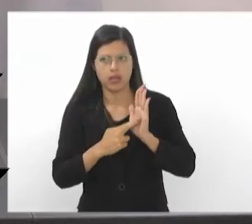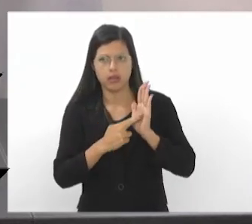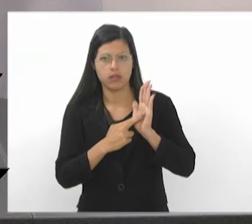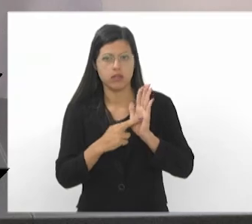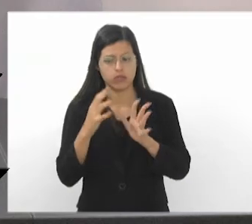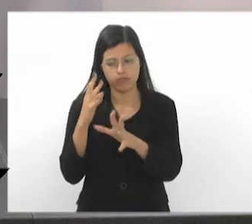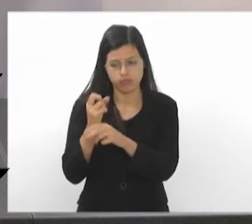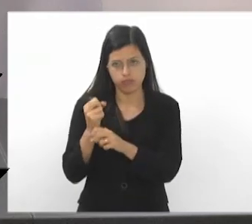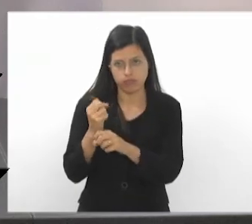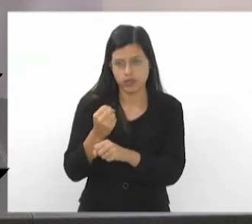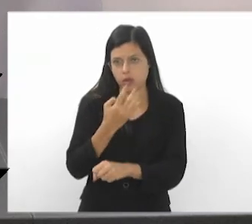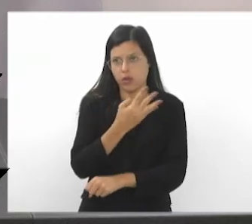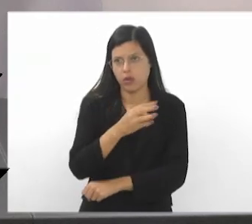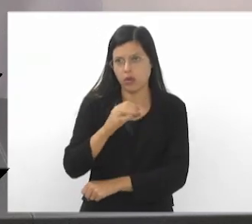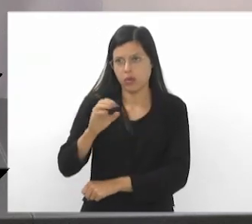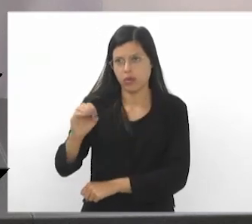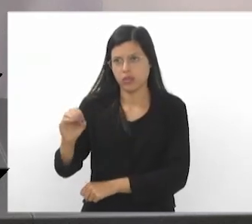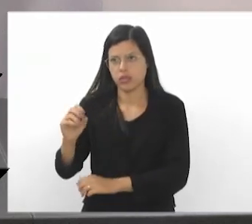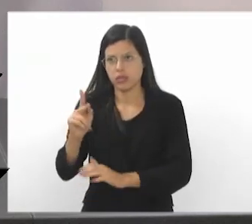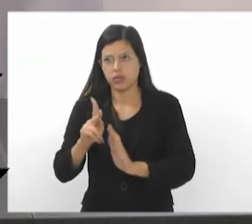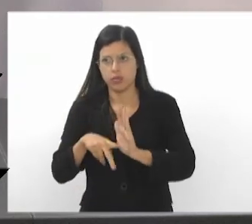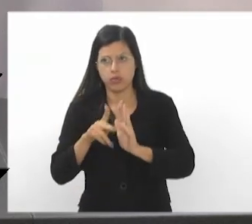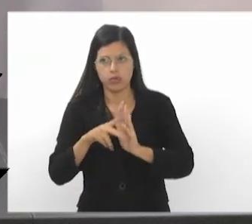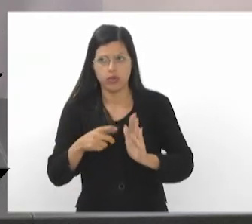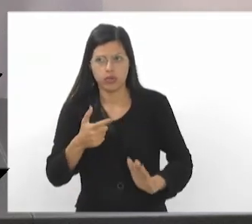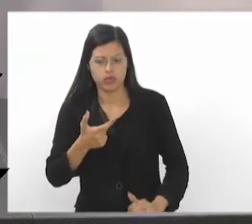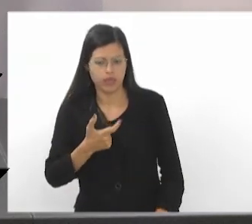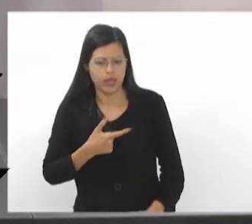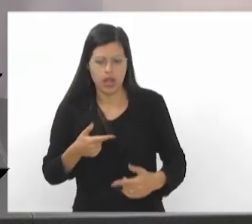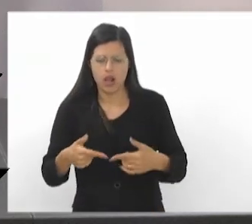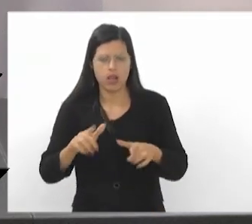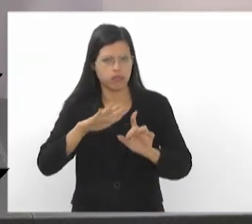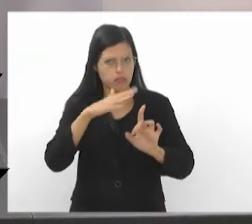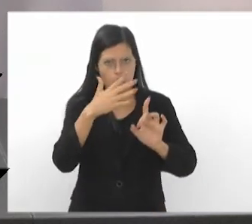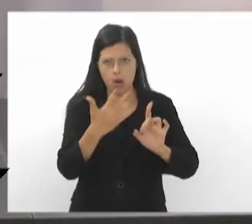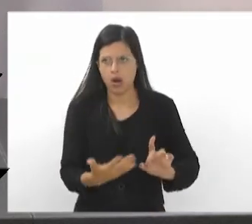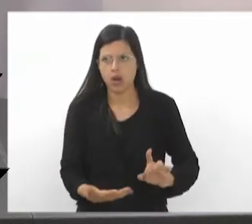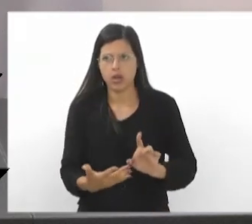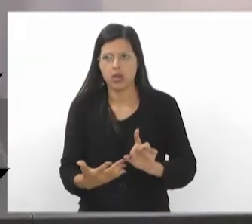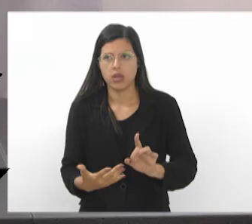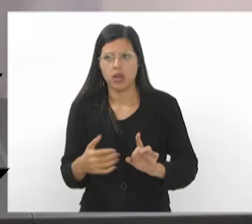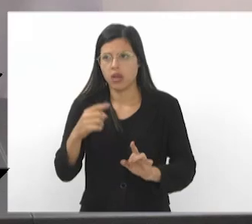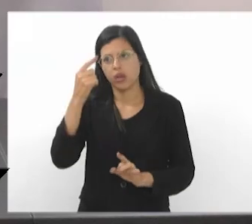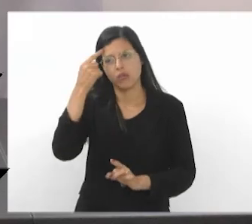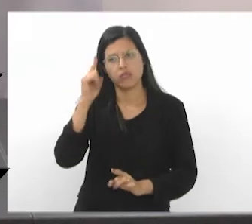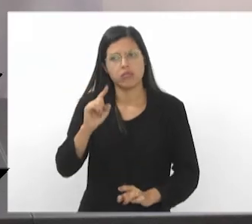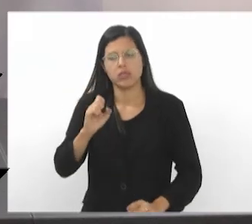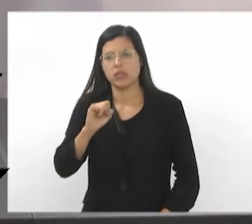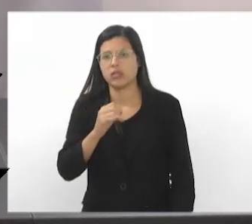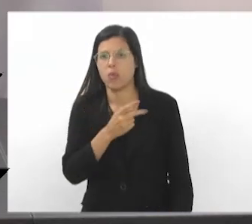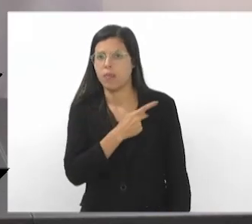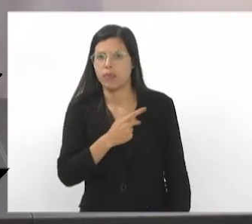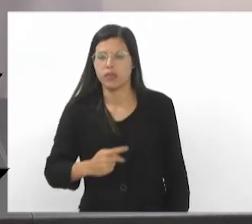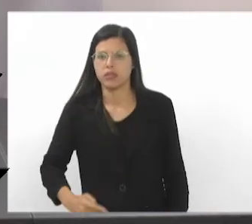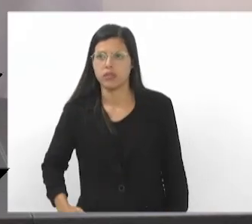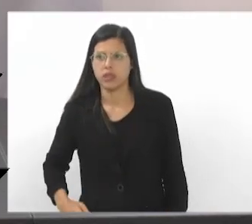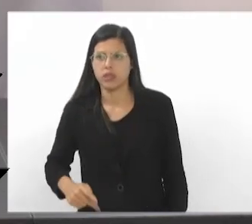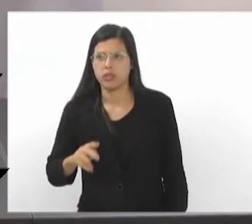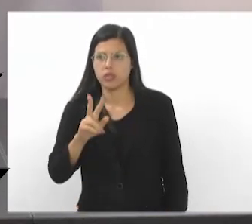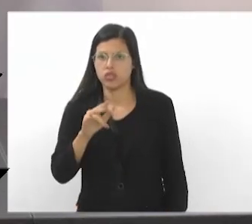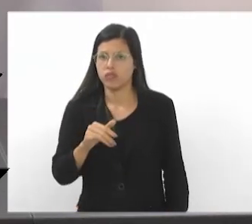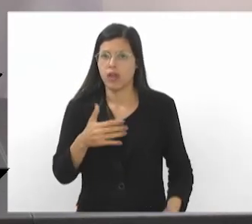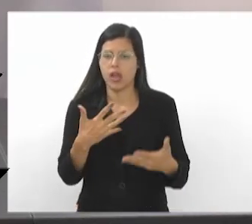400 projetos de medalha, honraria, homenagens, por aí vai. Eu não sei se o presidente vai pautar esse volume todo.